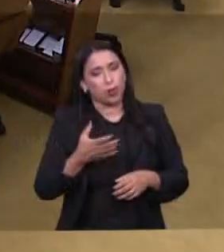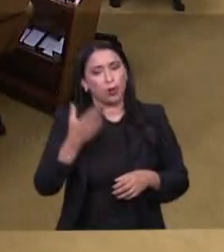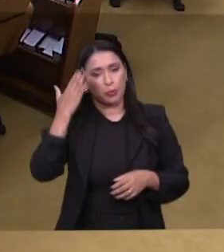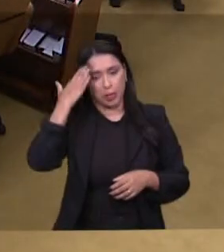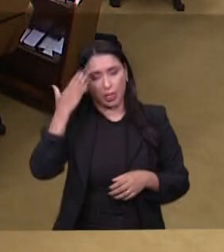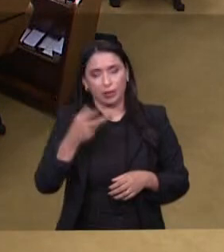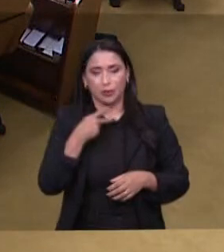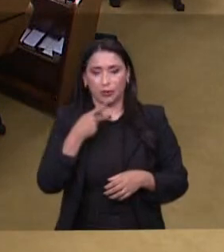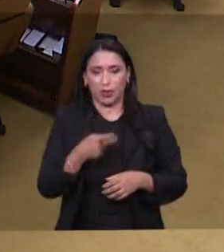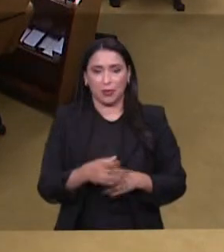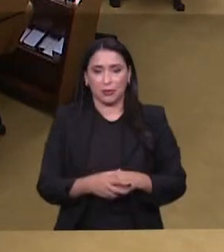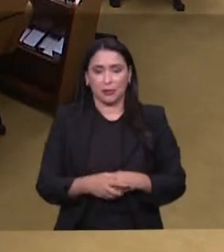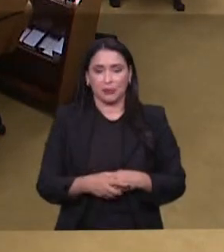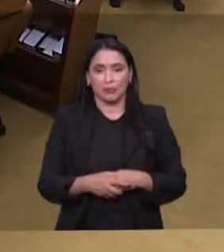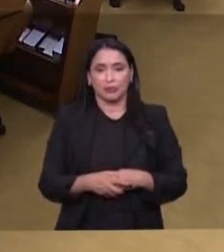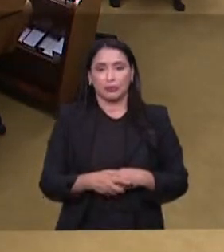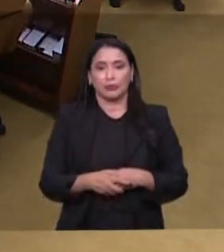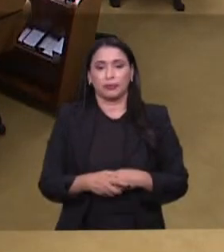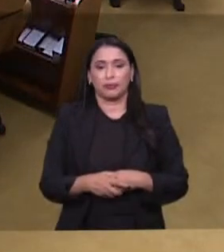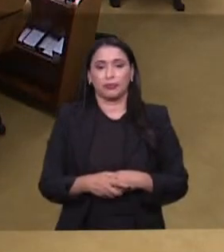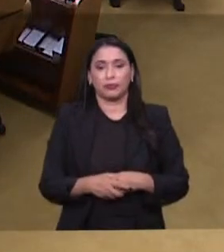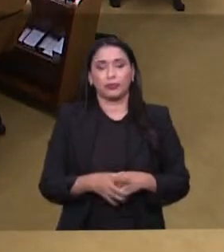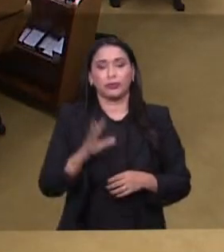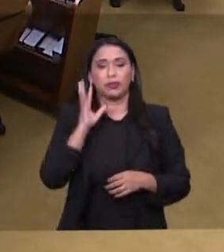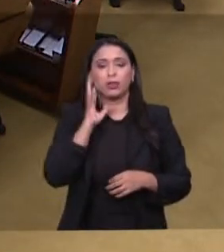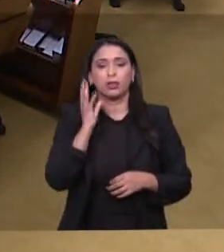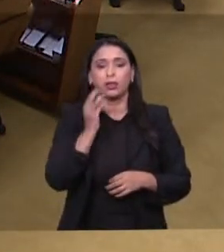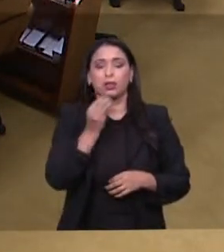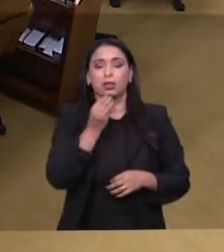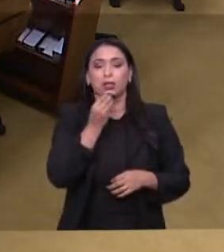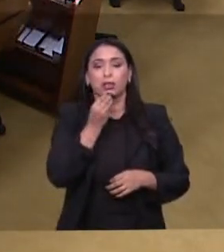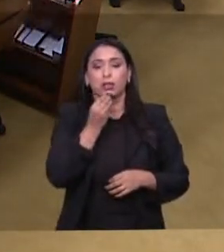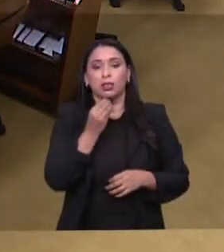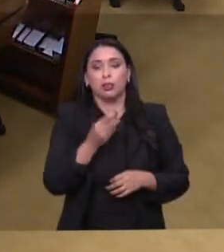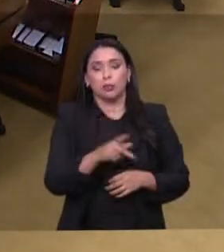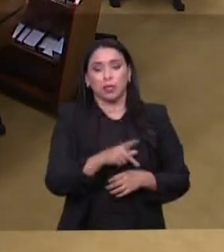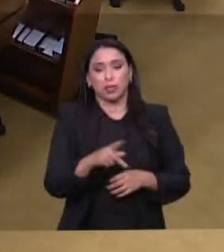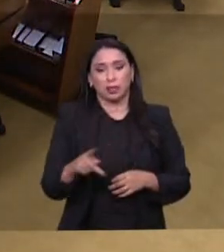parte. Senhora presidente, ministro Fux, me permite.